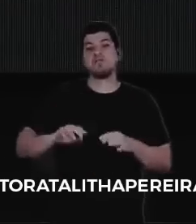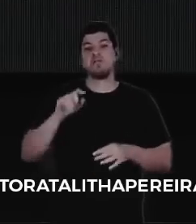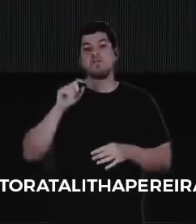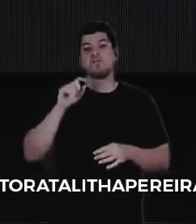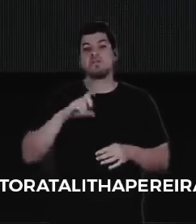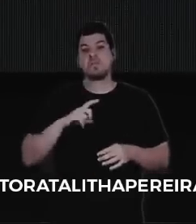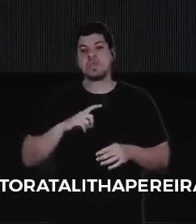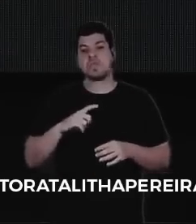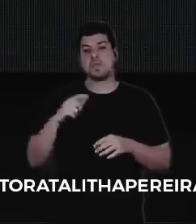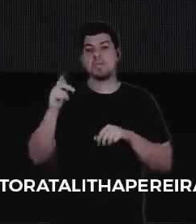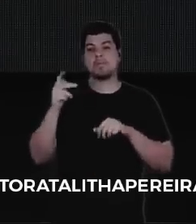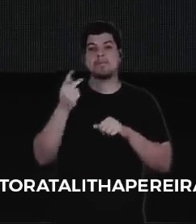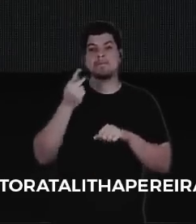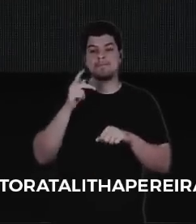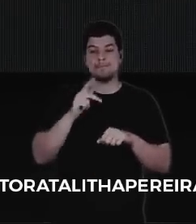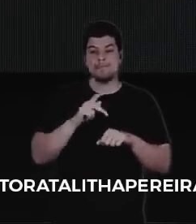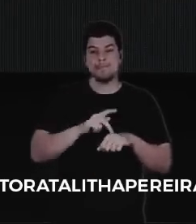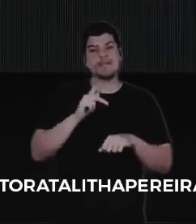reclamação.